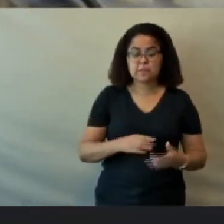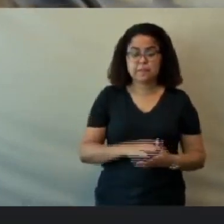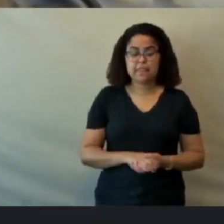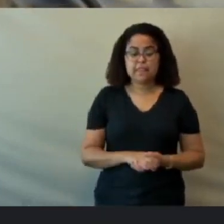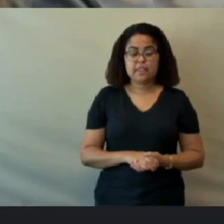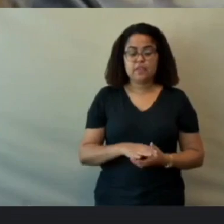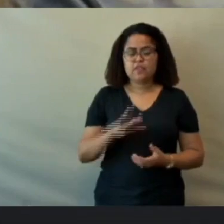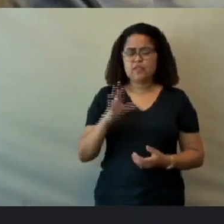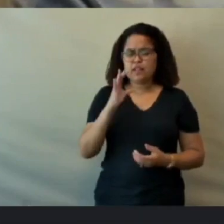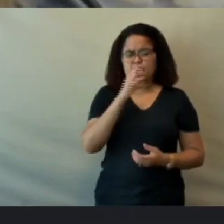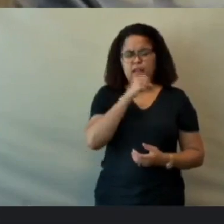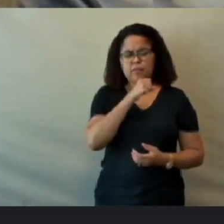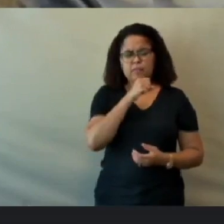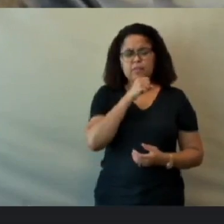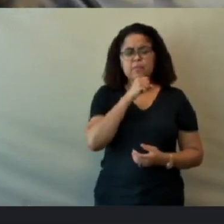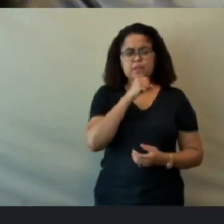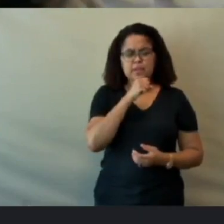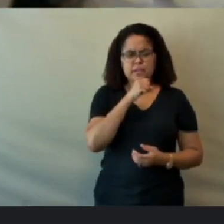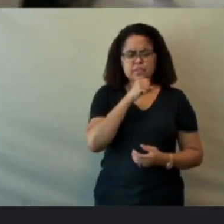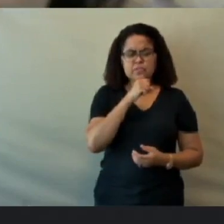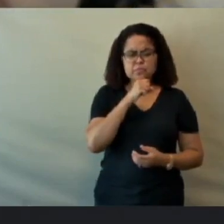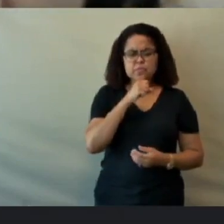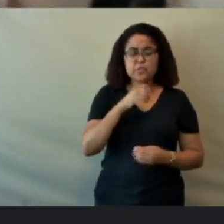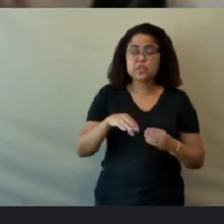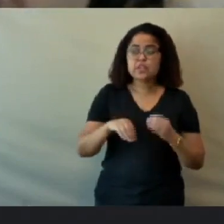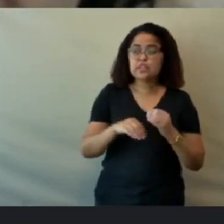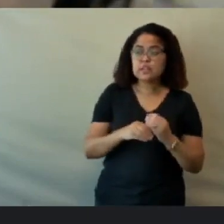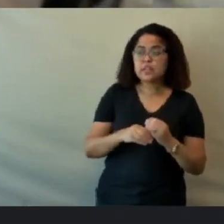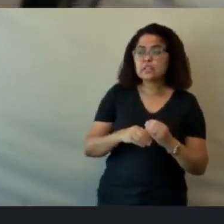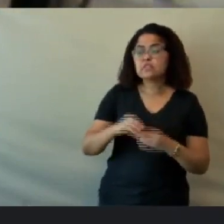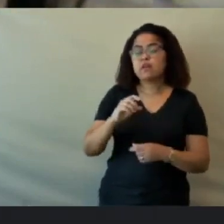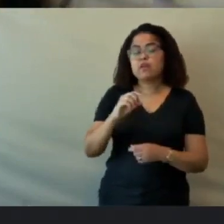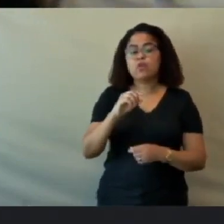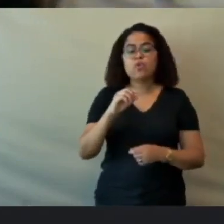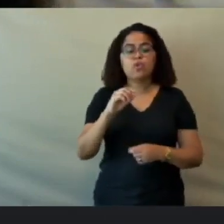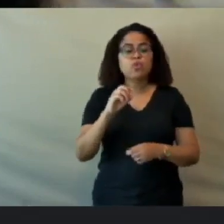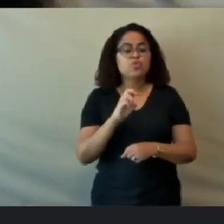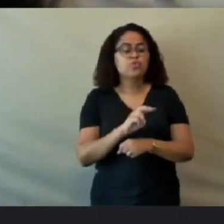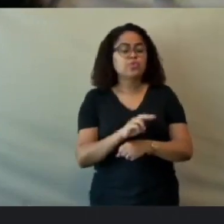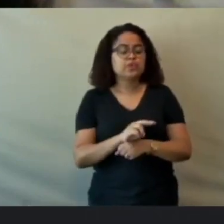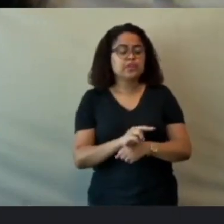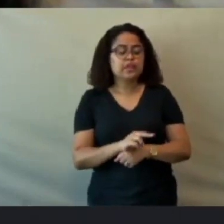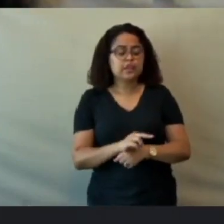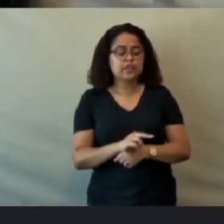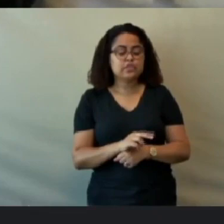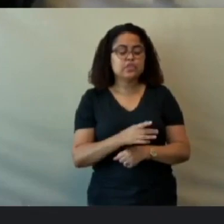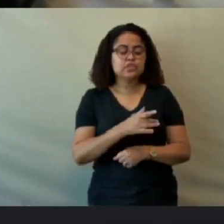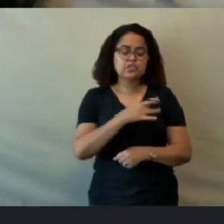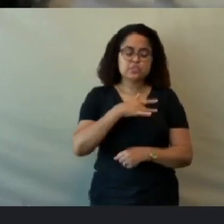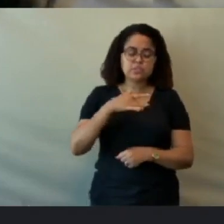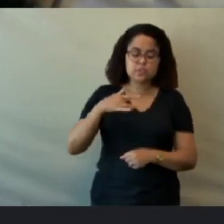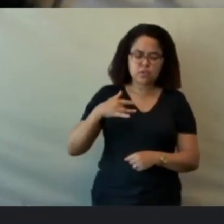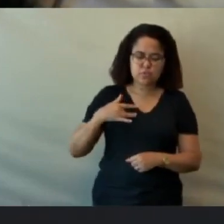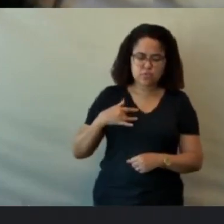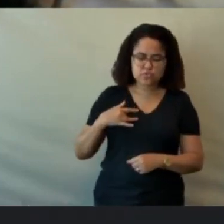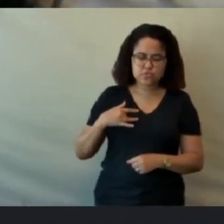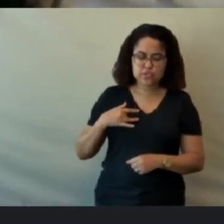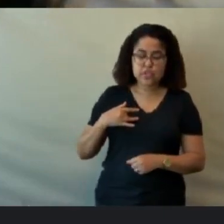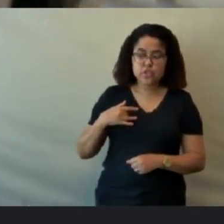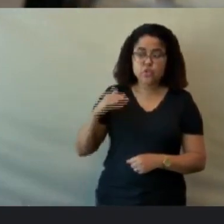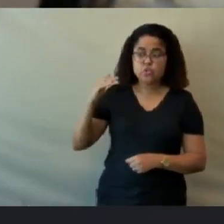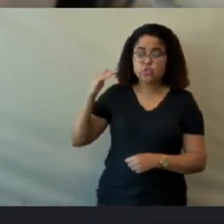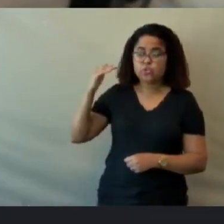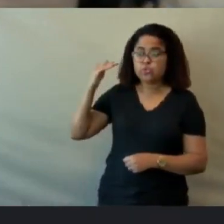integração do cuidado onde as coordenações a coordenação da saúde adulto e pessoa idosa está vinculada